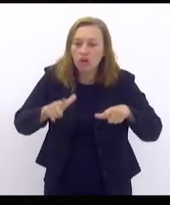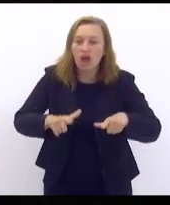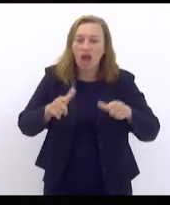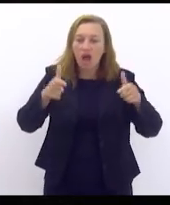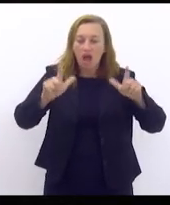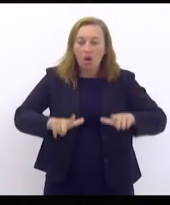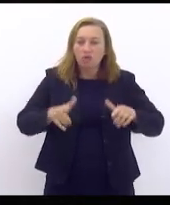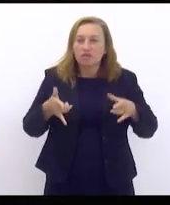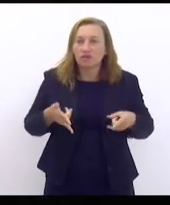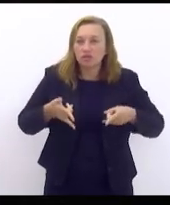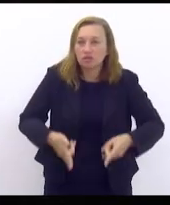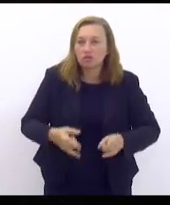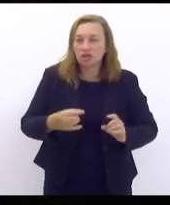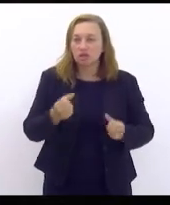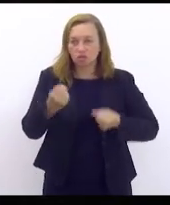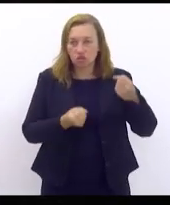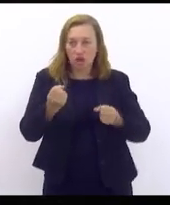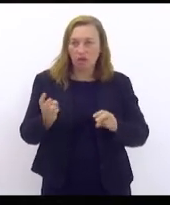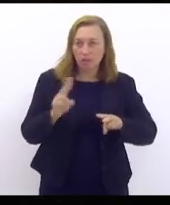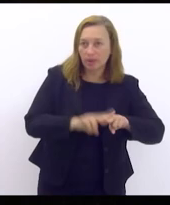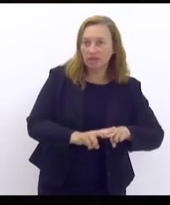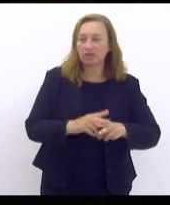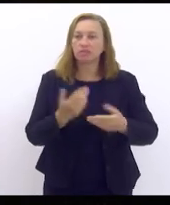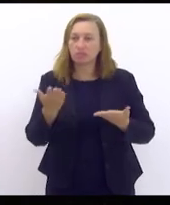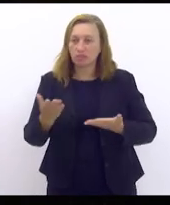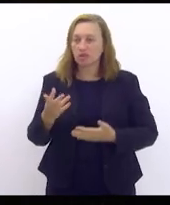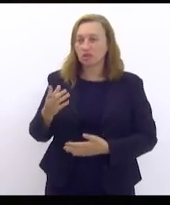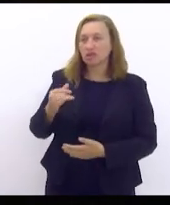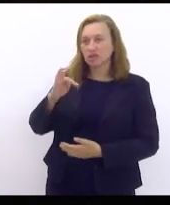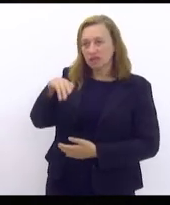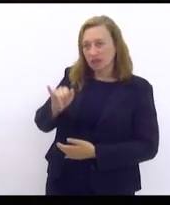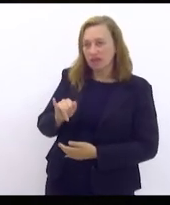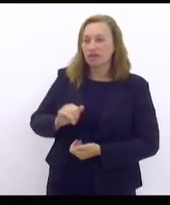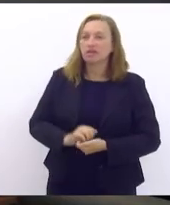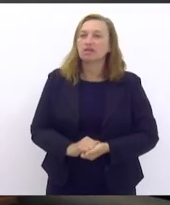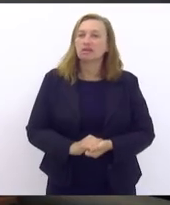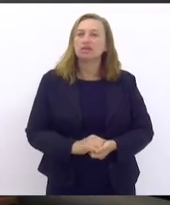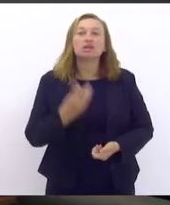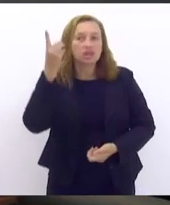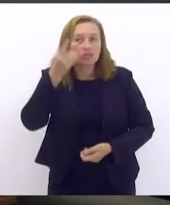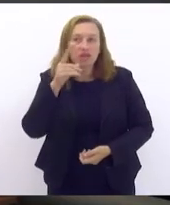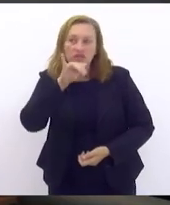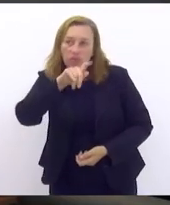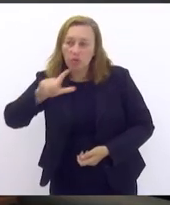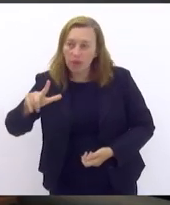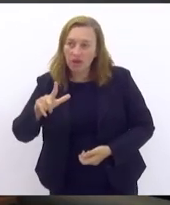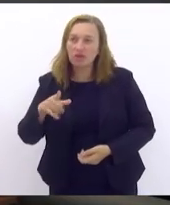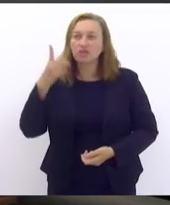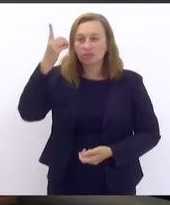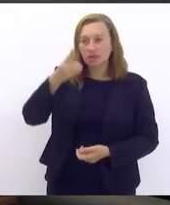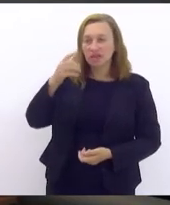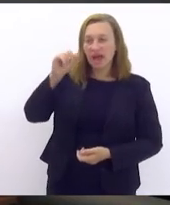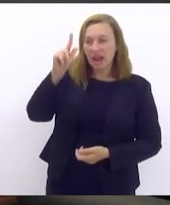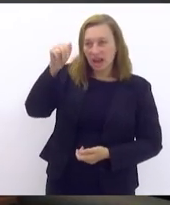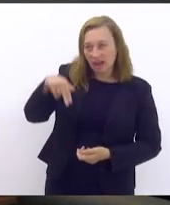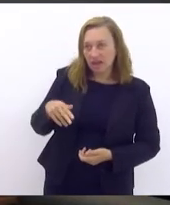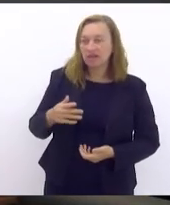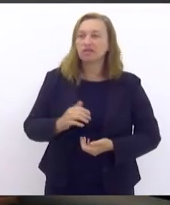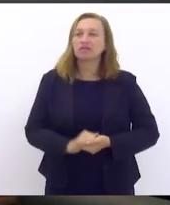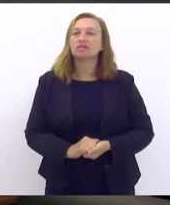veículos apreendidos em Itatiaia. Parte. Deputado Felipe Poubel, deputado Alan Lopes, presidindo a